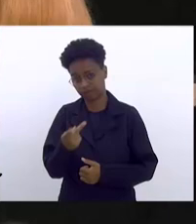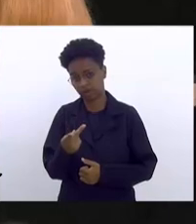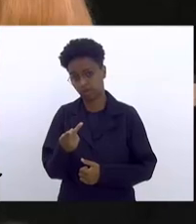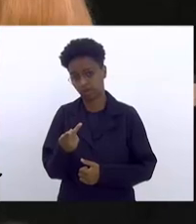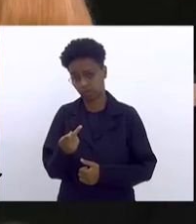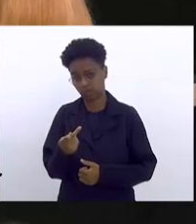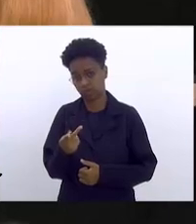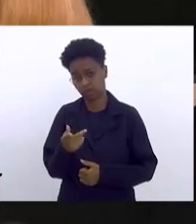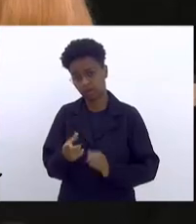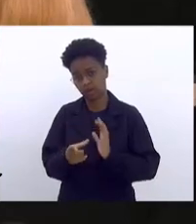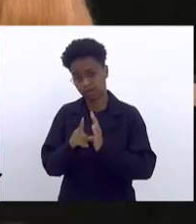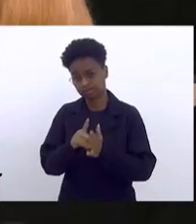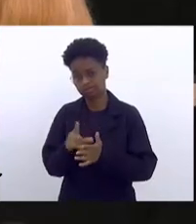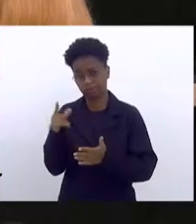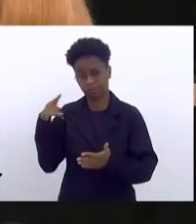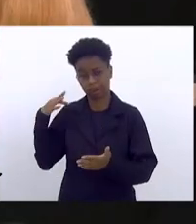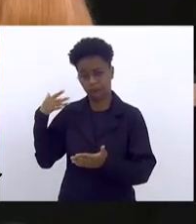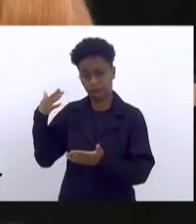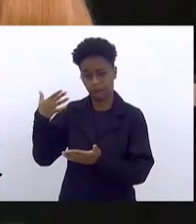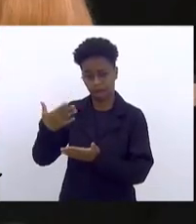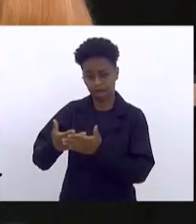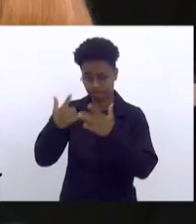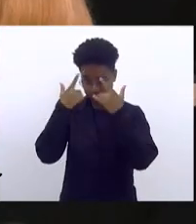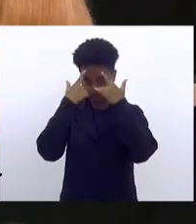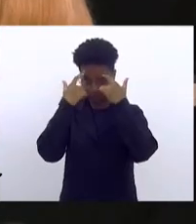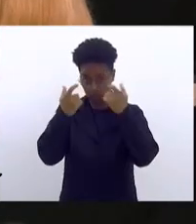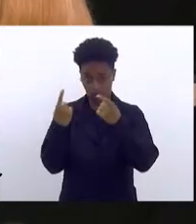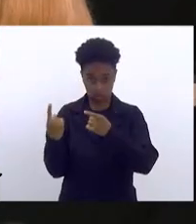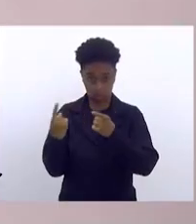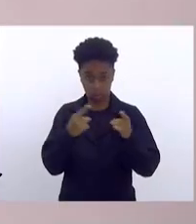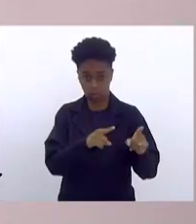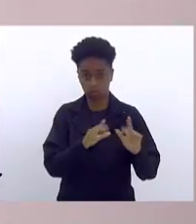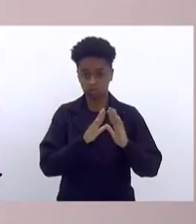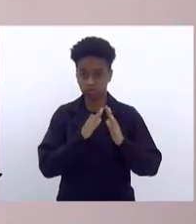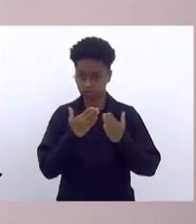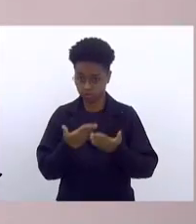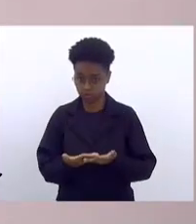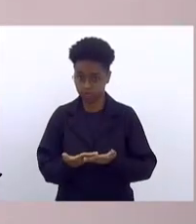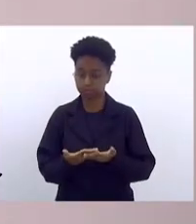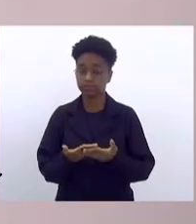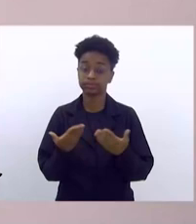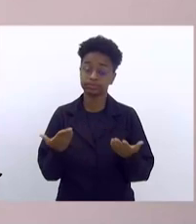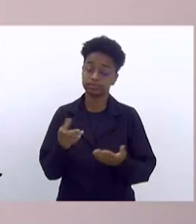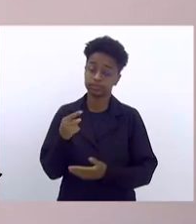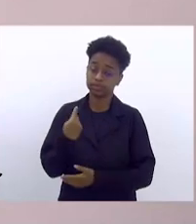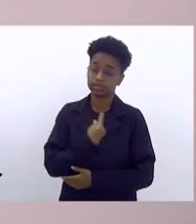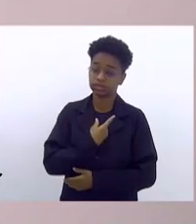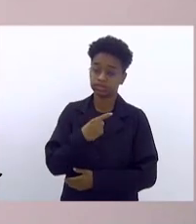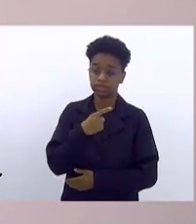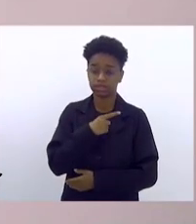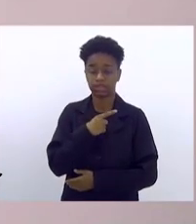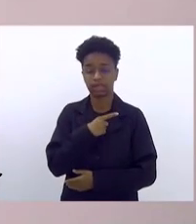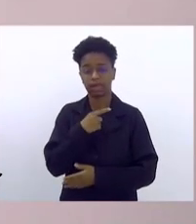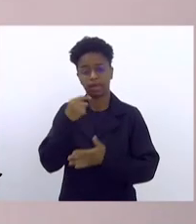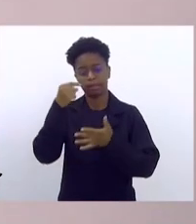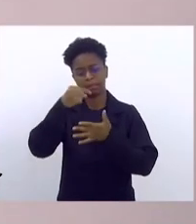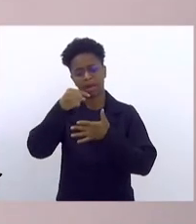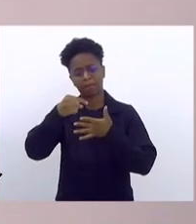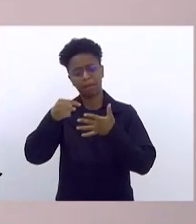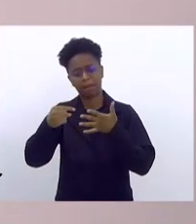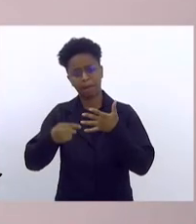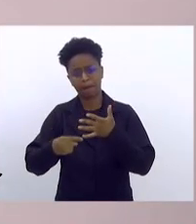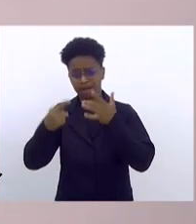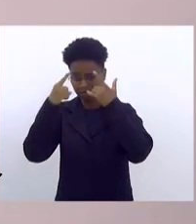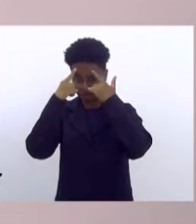deste histórico das violências contra a escola e a gente tem uma série de violências